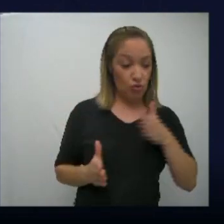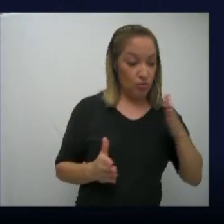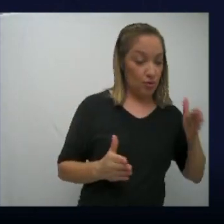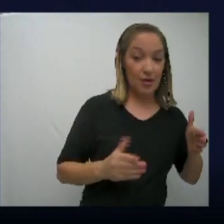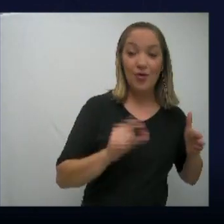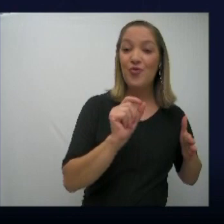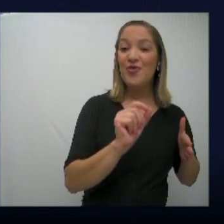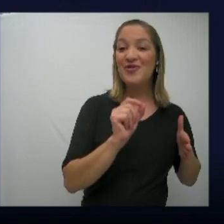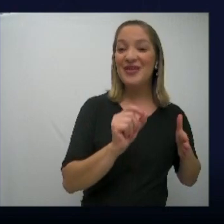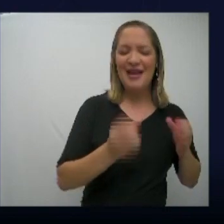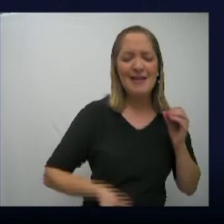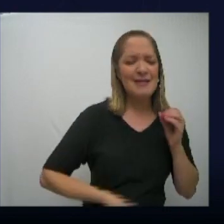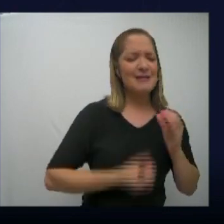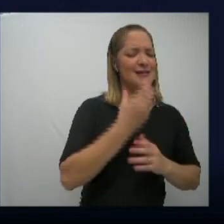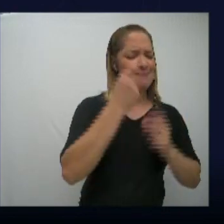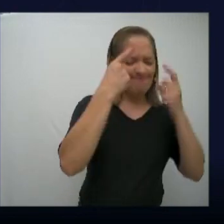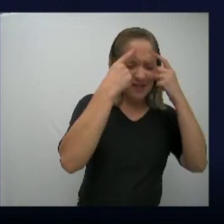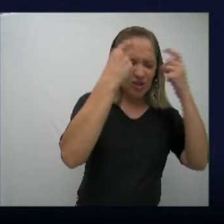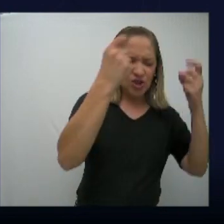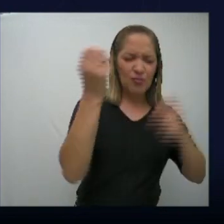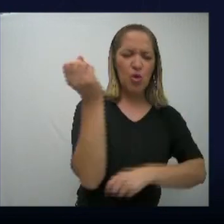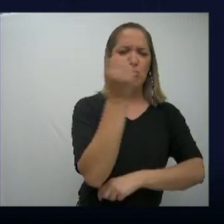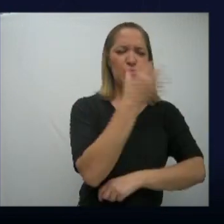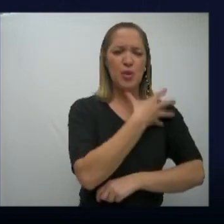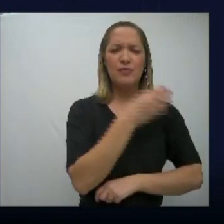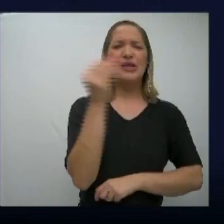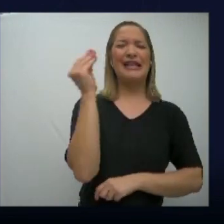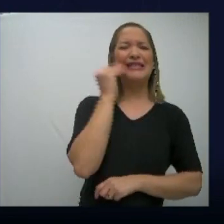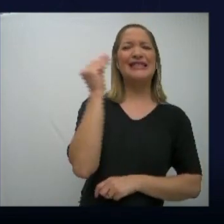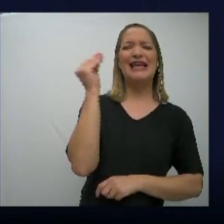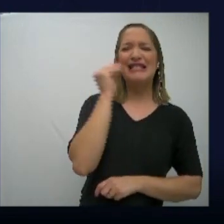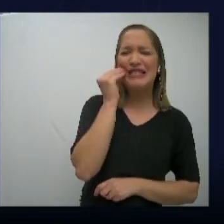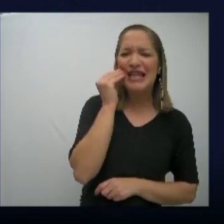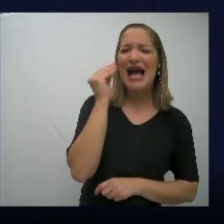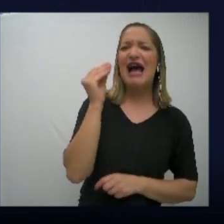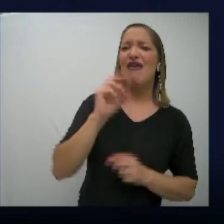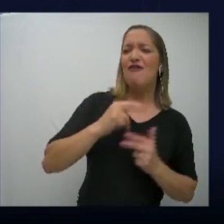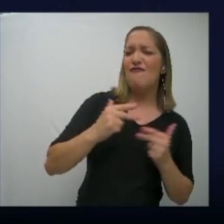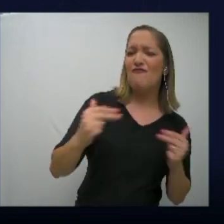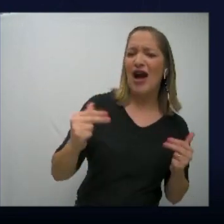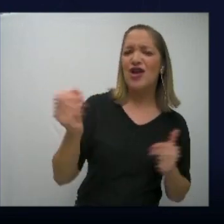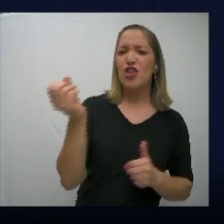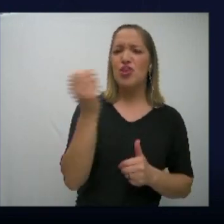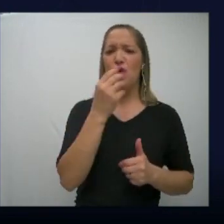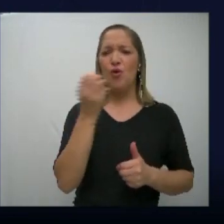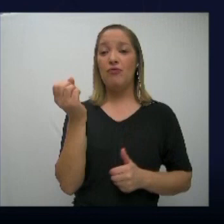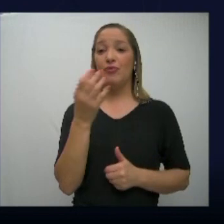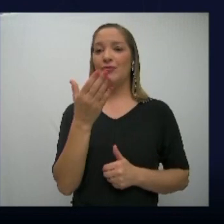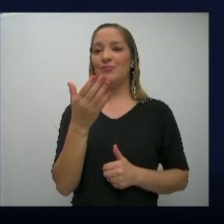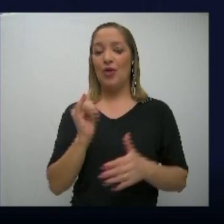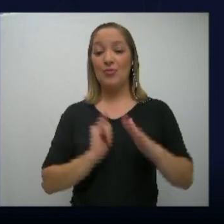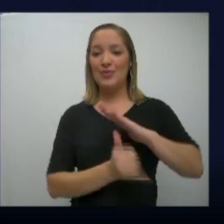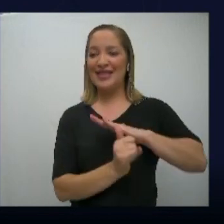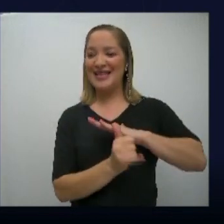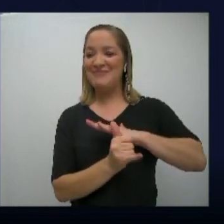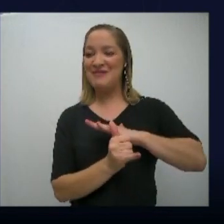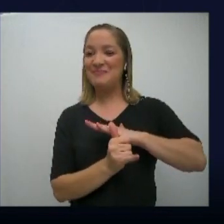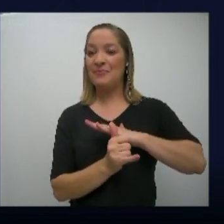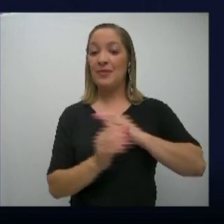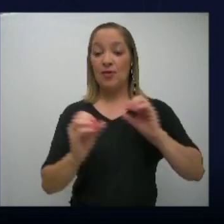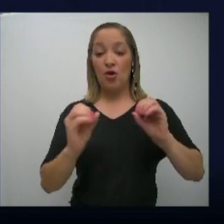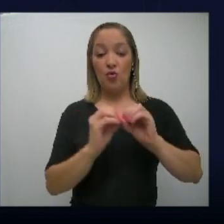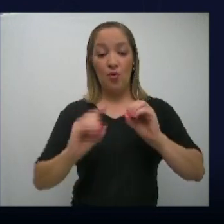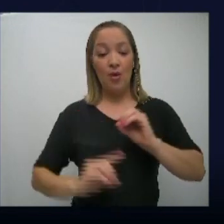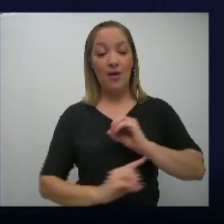lado é criatividade inovação testar dislamp tentar coisas novas inovações a farra o iFood